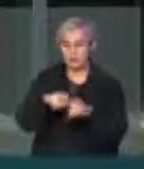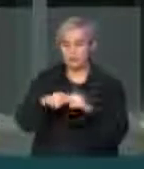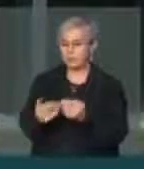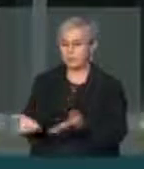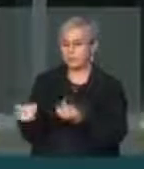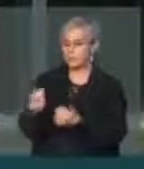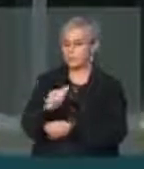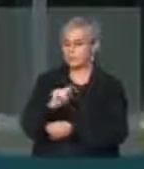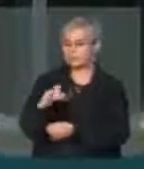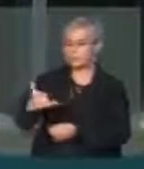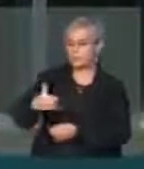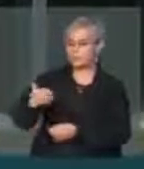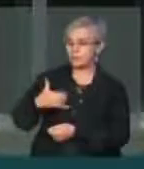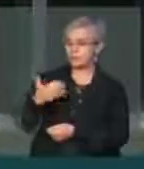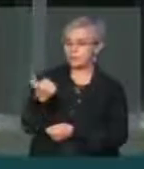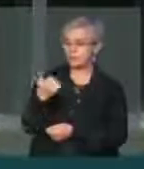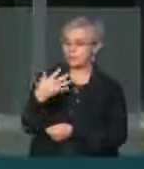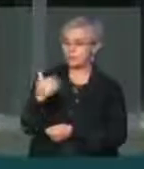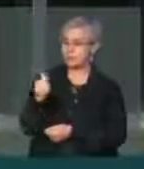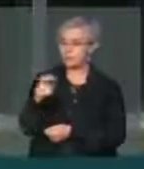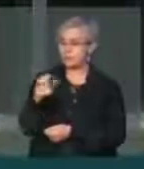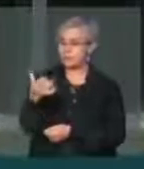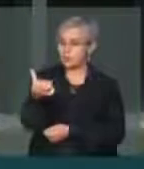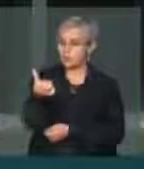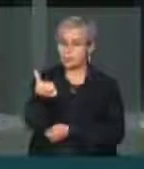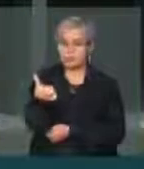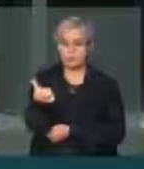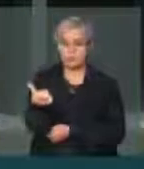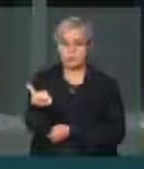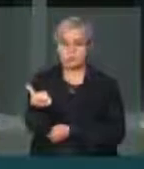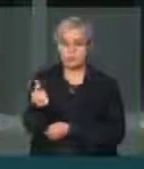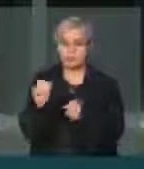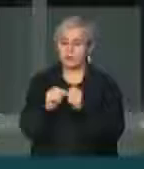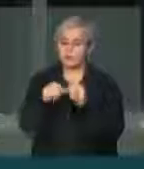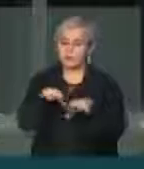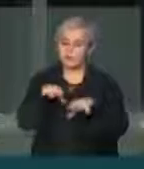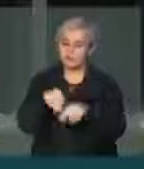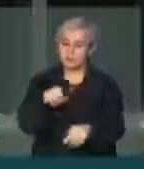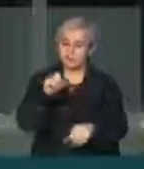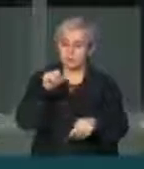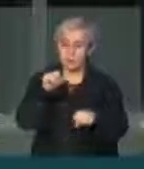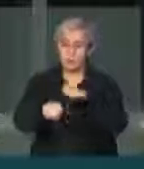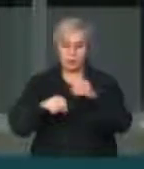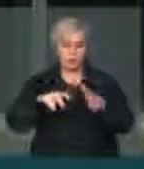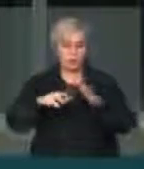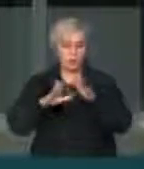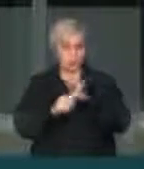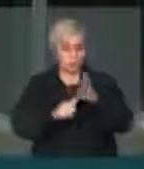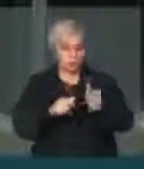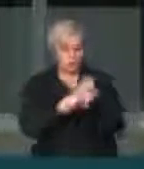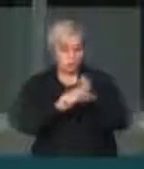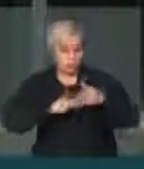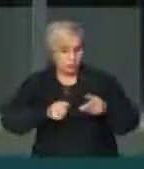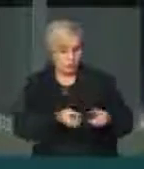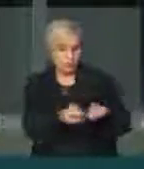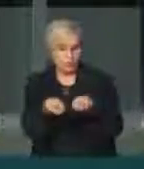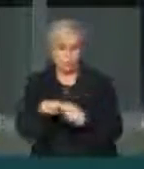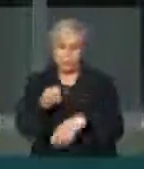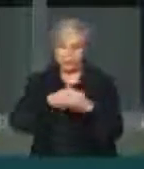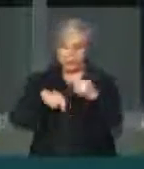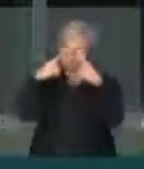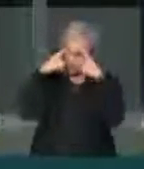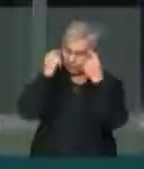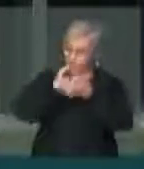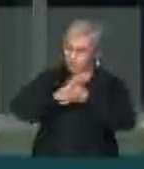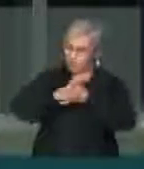continuar cometendo crimes hediondos, estuprando, fazendo tráfico de drogas, roubando, matando de forma bárbara, violenta e